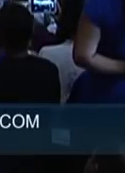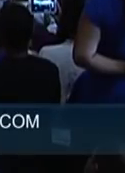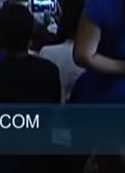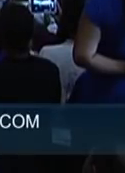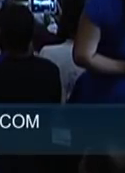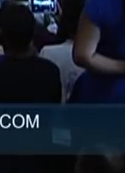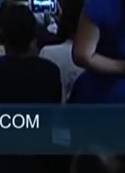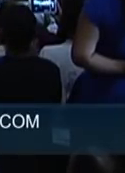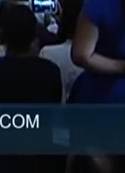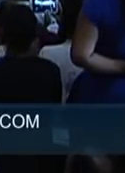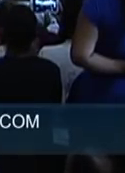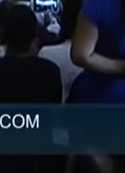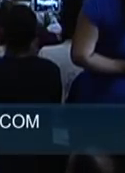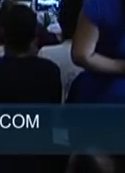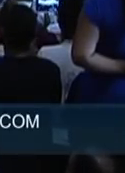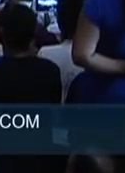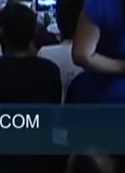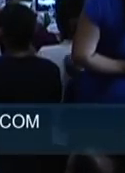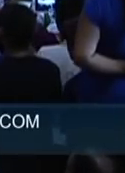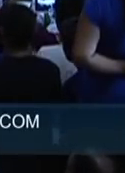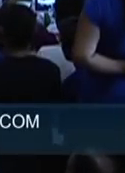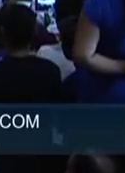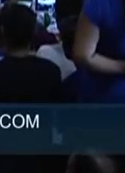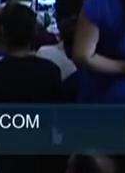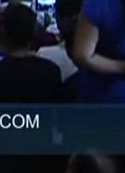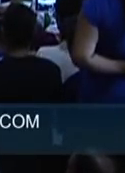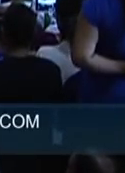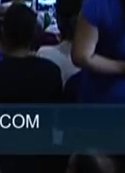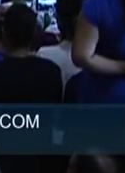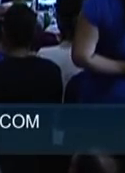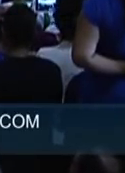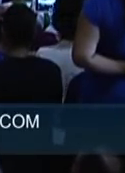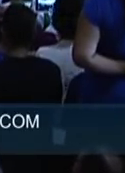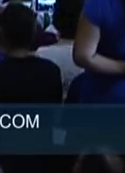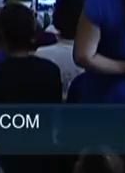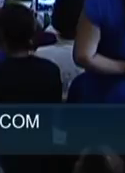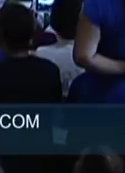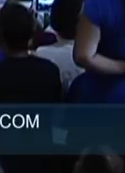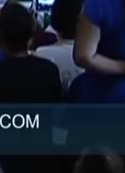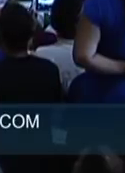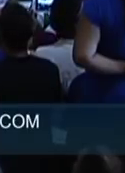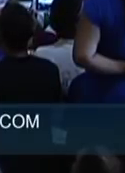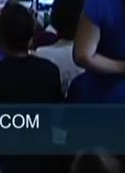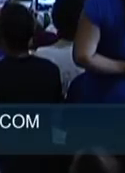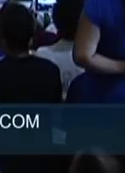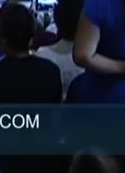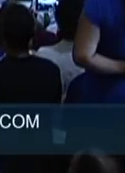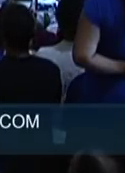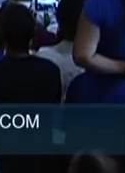Oi, é o Tim, pegue o microfone sem fio com o Anderson.